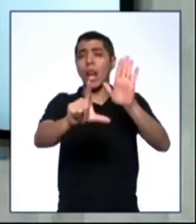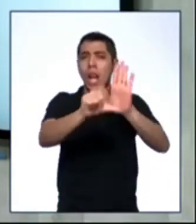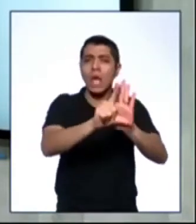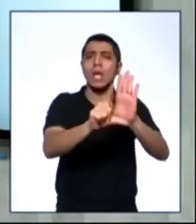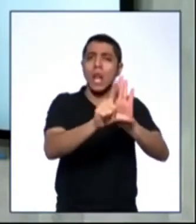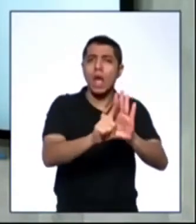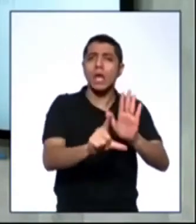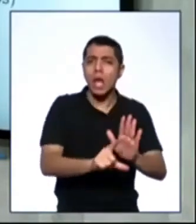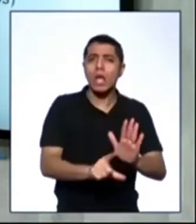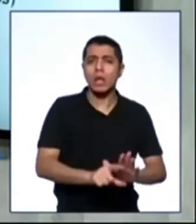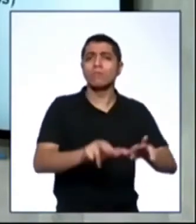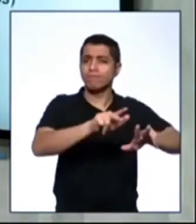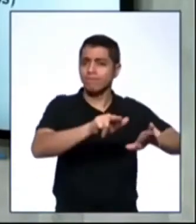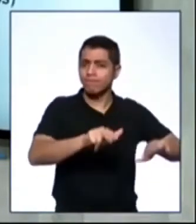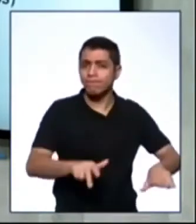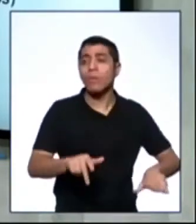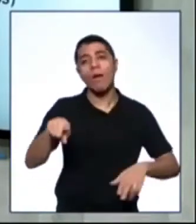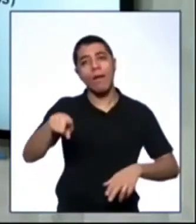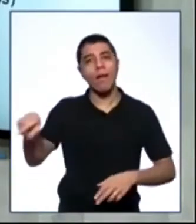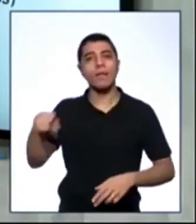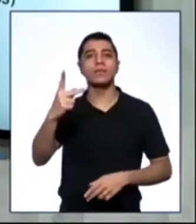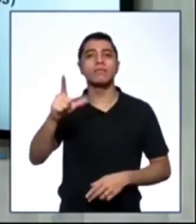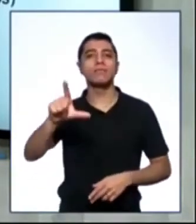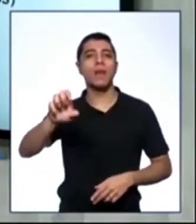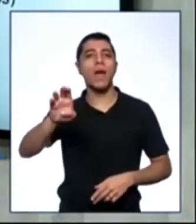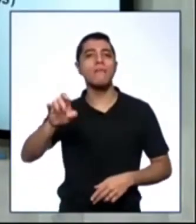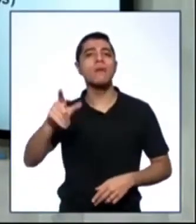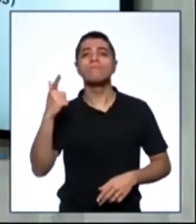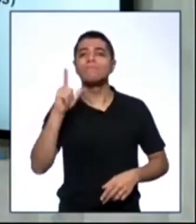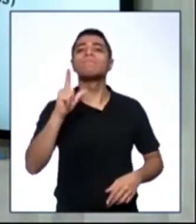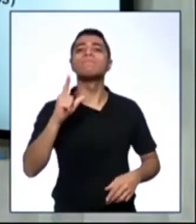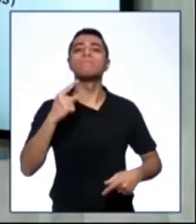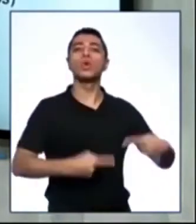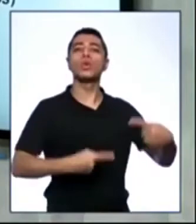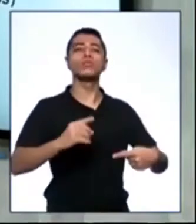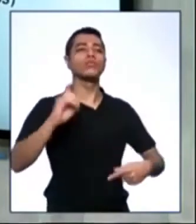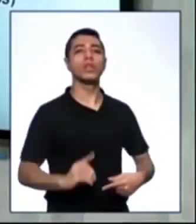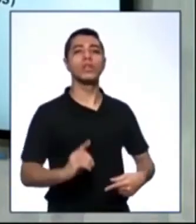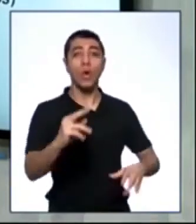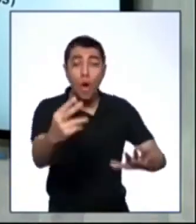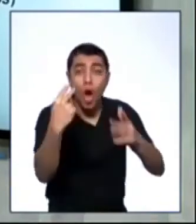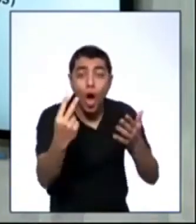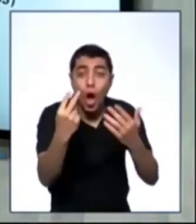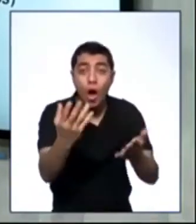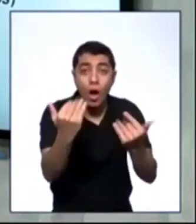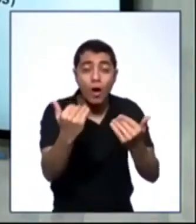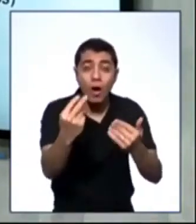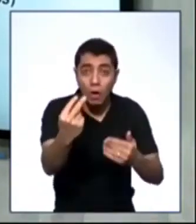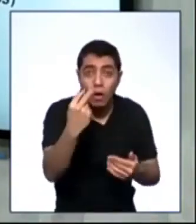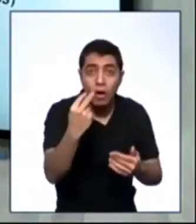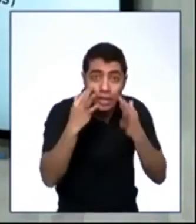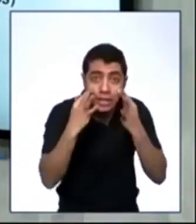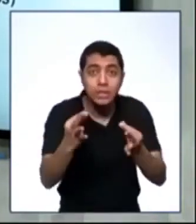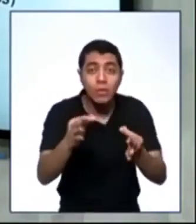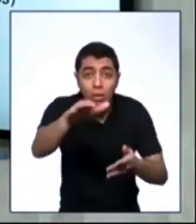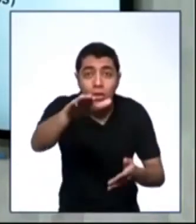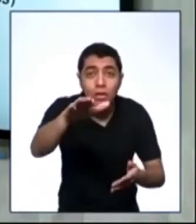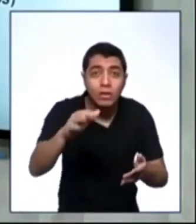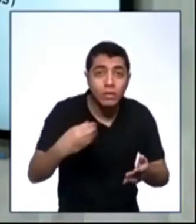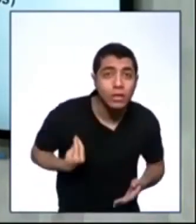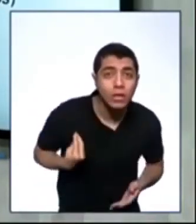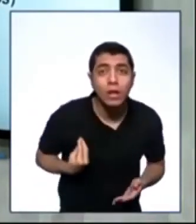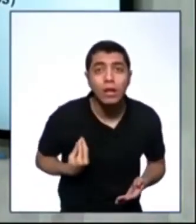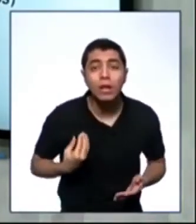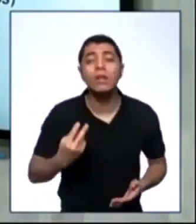para a plebe. Outra coisa, ao mesmo tempo, olha para mim agora, você está olhando para mim? Olha para mim.